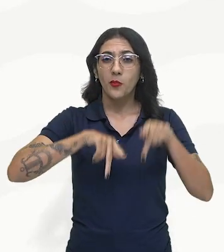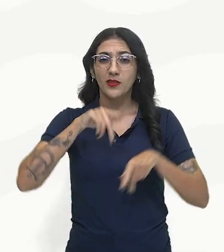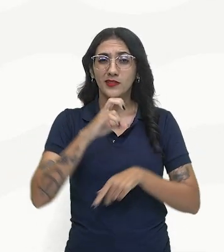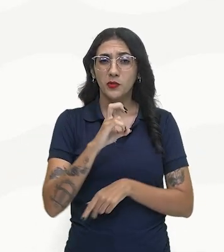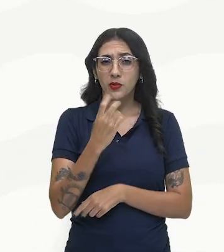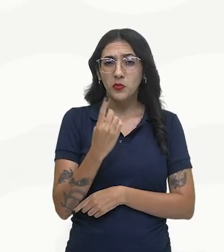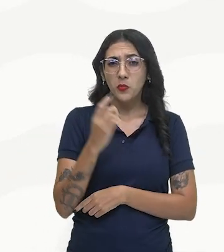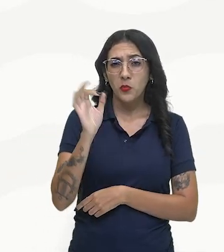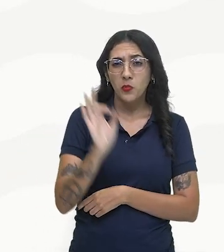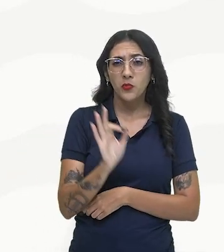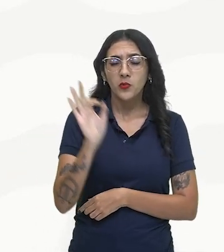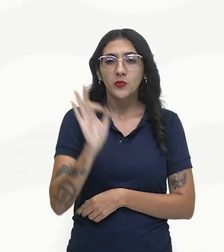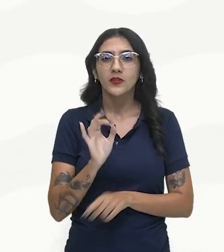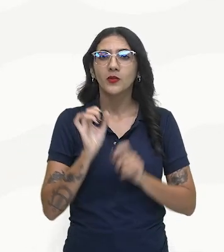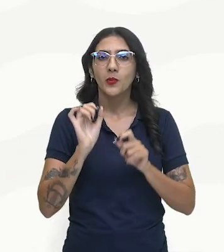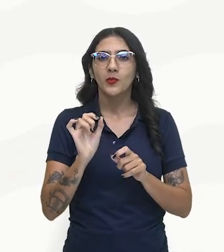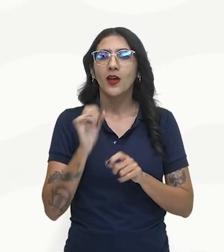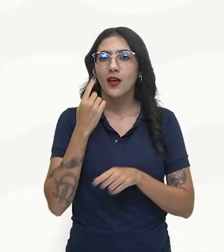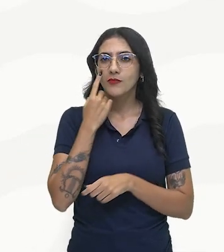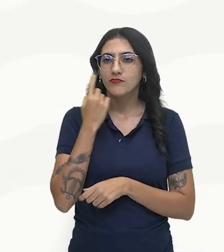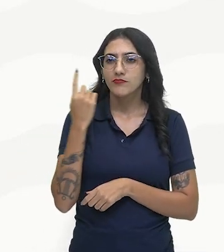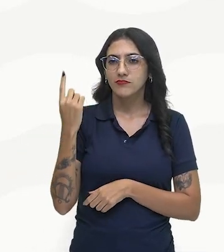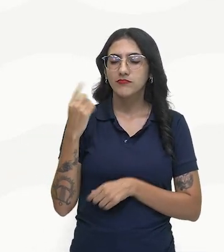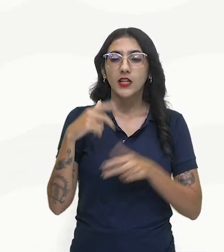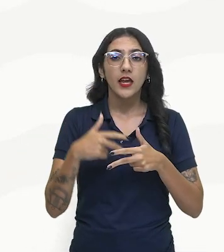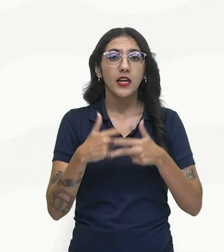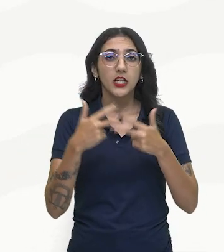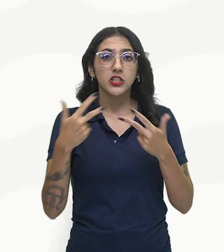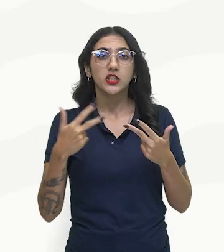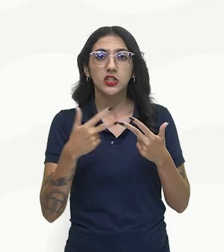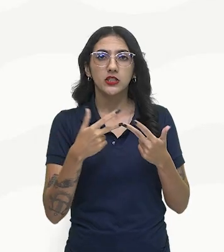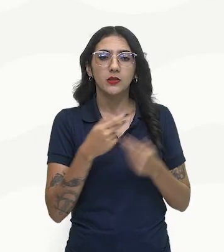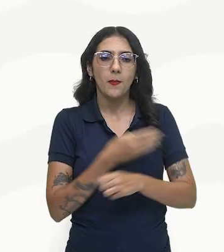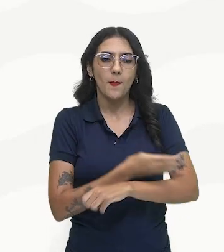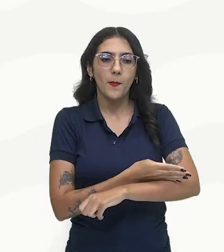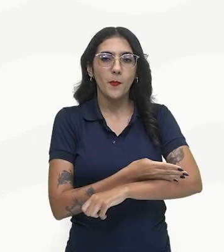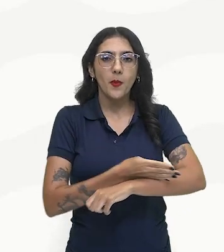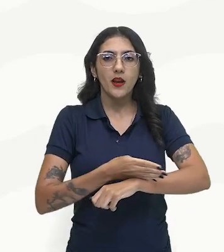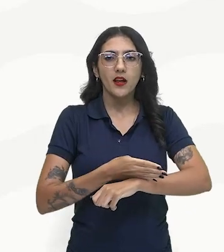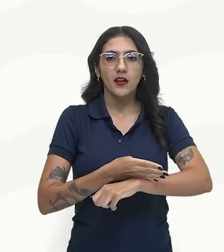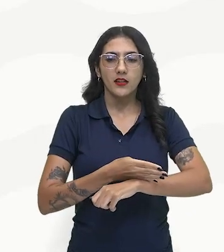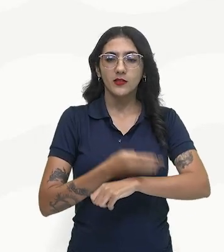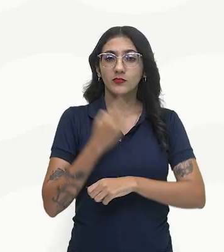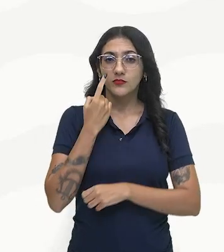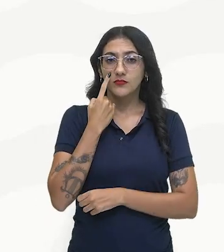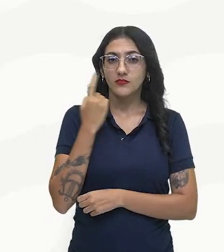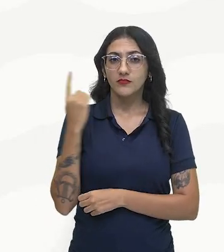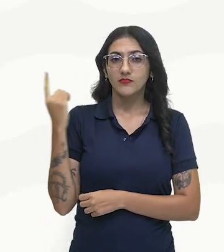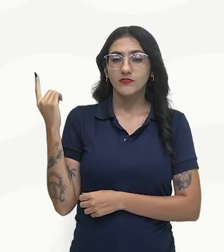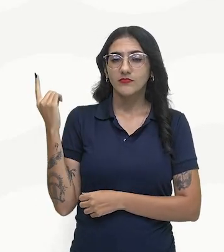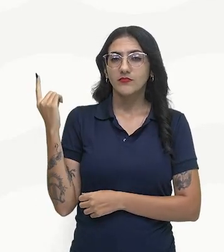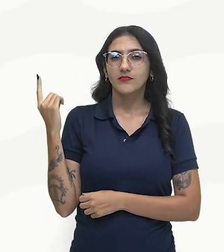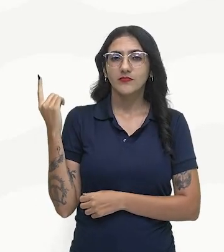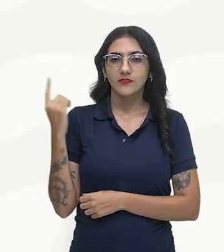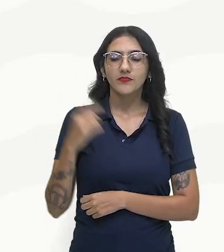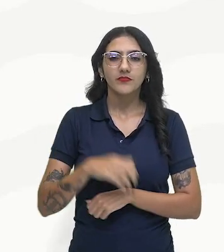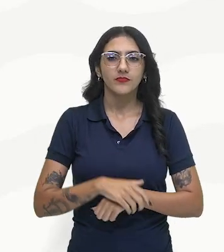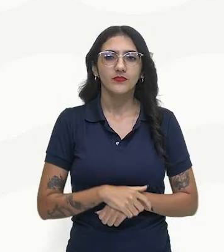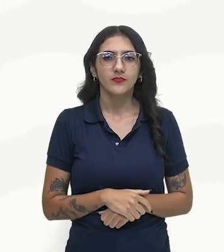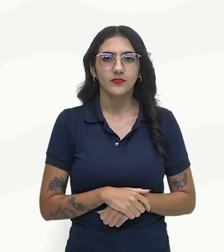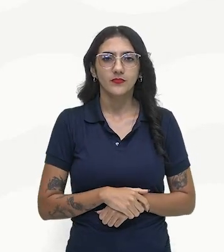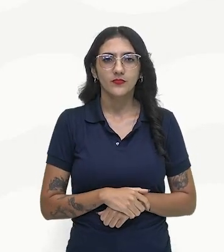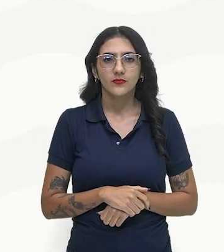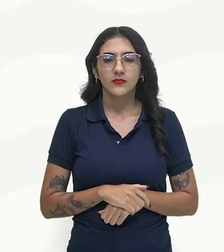51%, sendo comunidades ali de etnia branca, né? Quando você tem aqui essa maioria das pessoas. E, ao mesmo